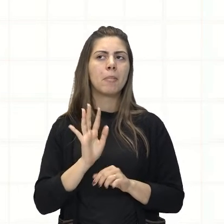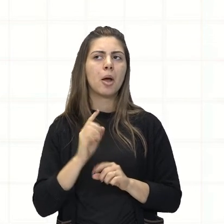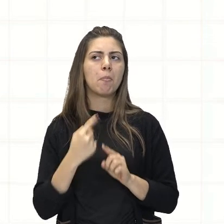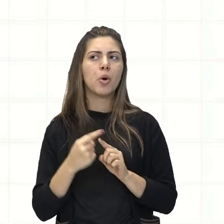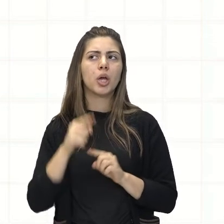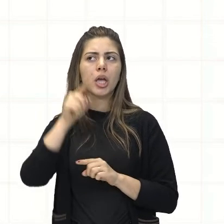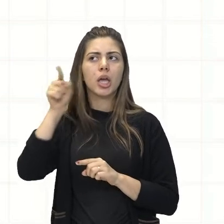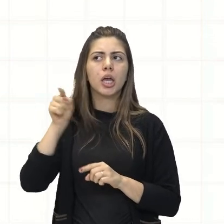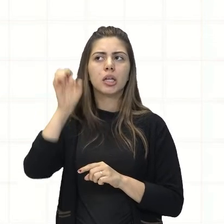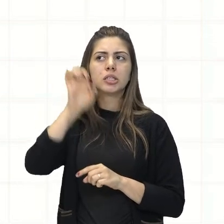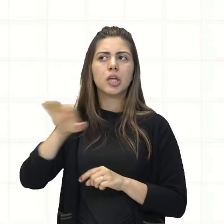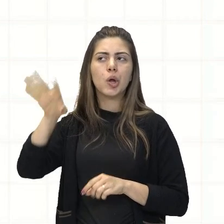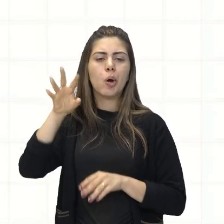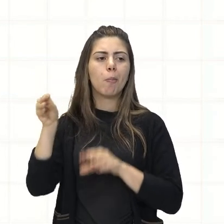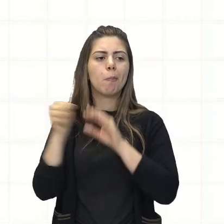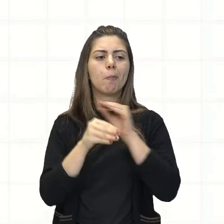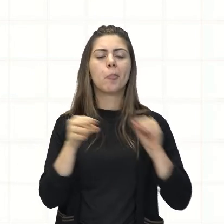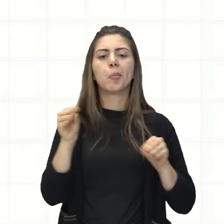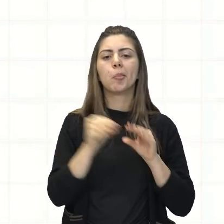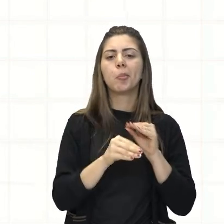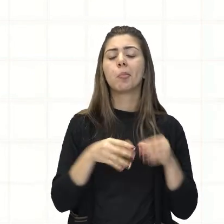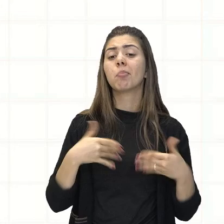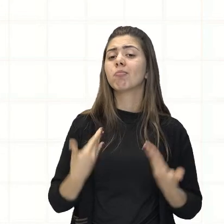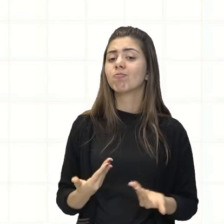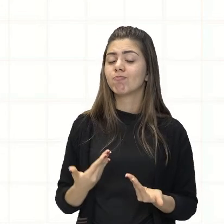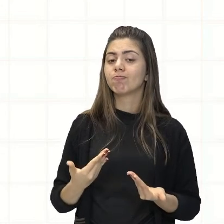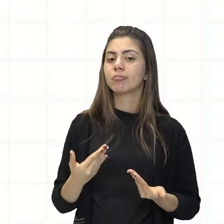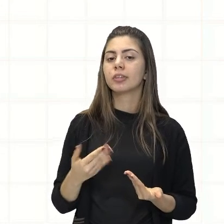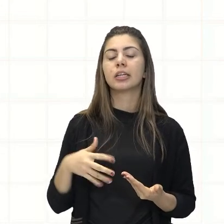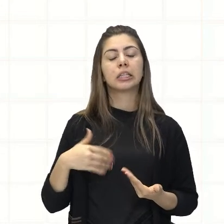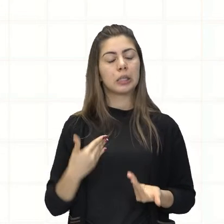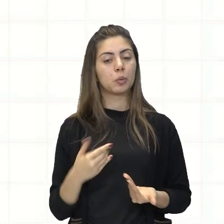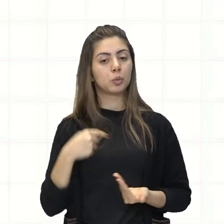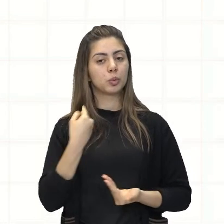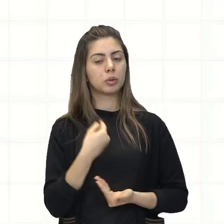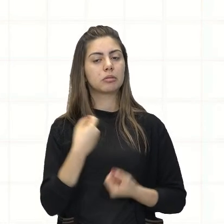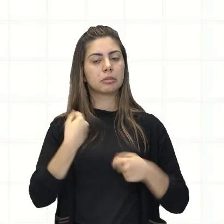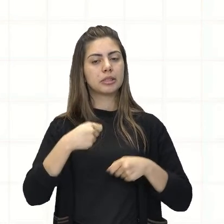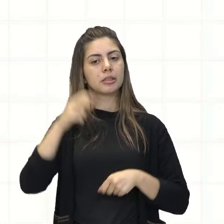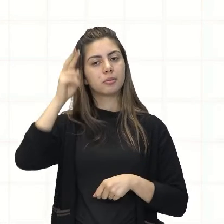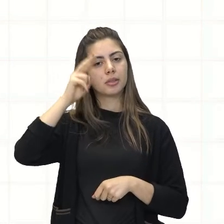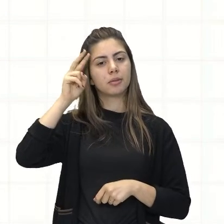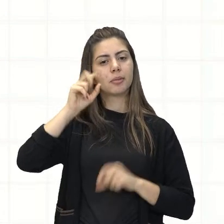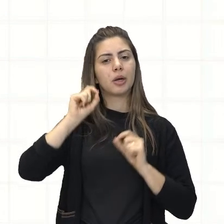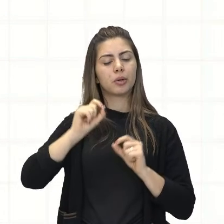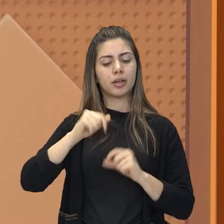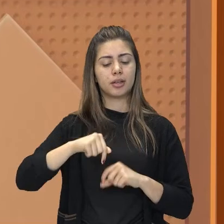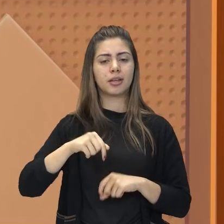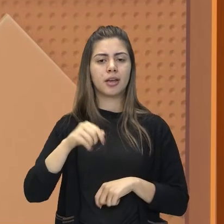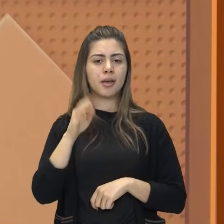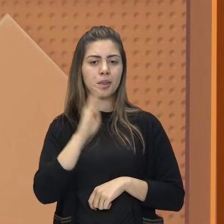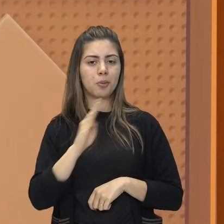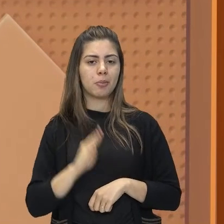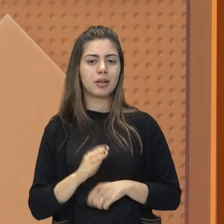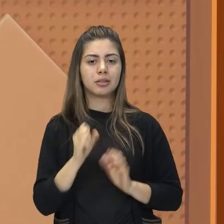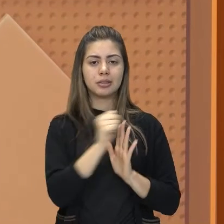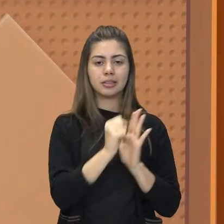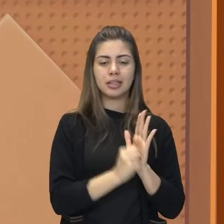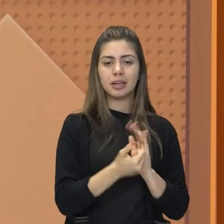imigração europeia no século XIX? Importante a gente lembrar que no Brasil, no final do século XIX, lá